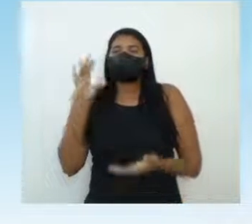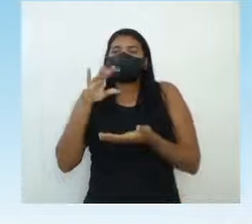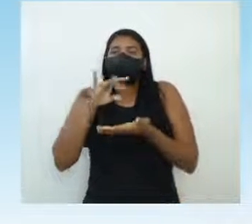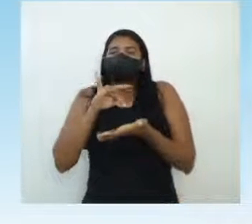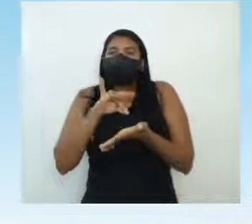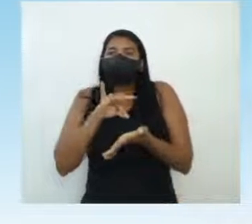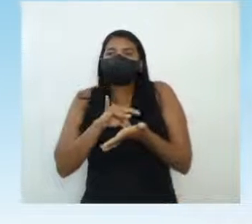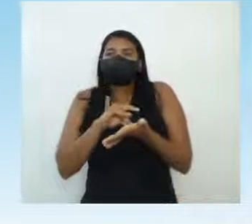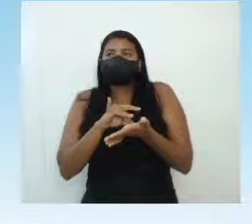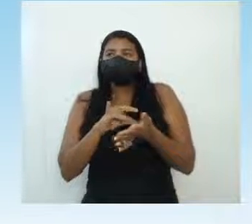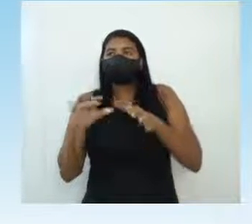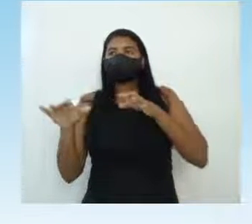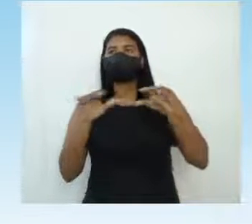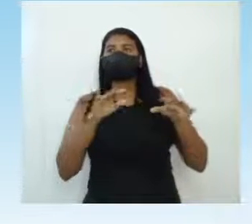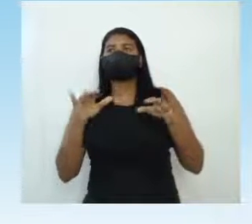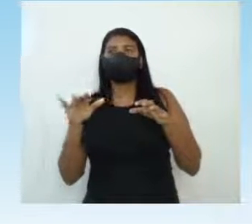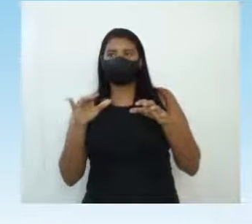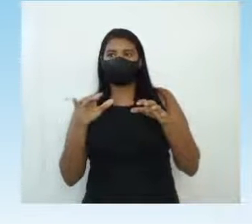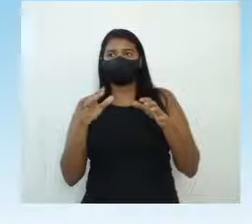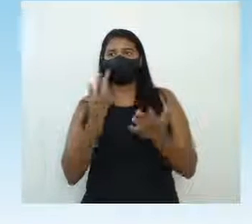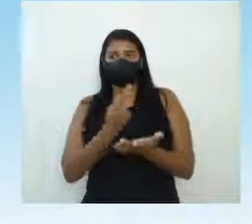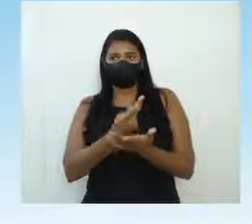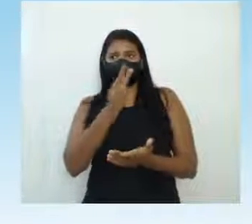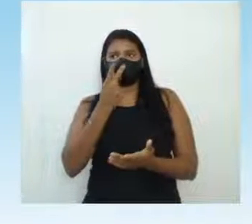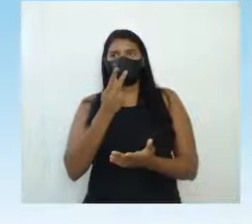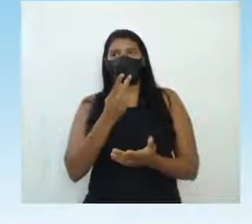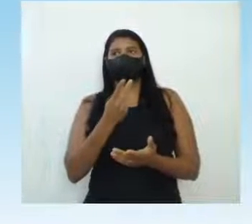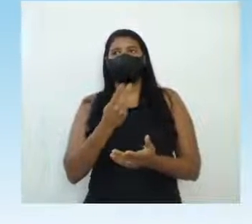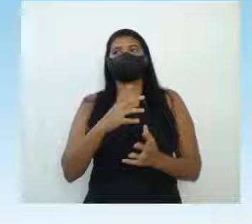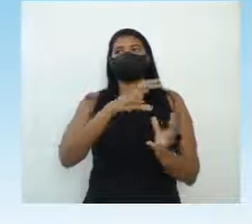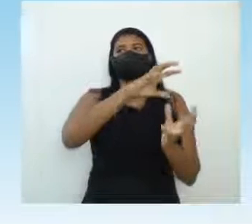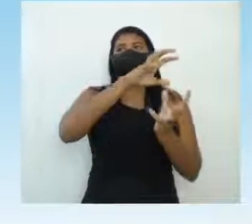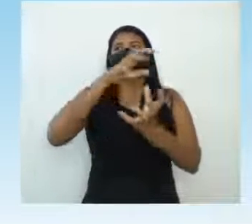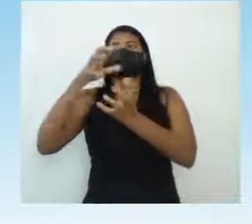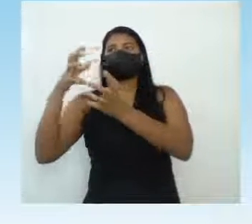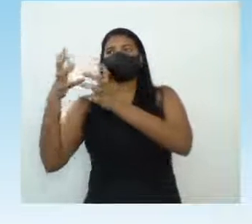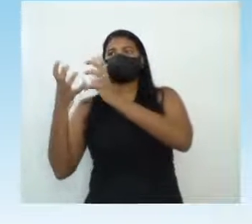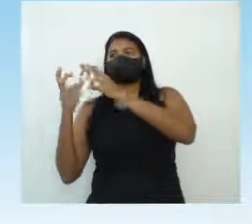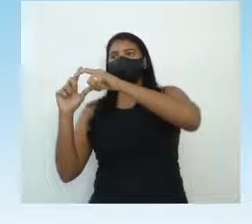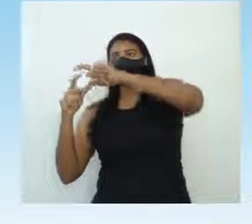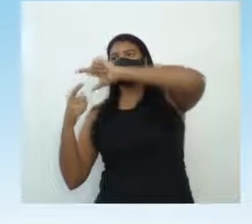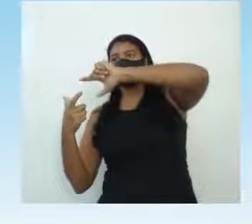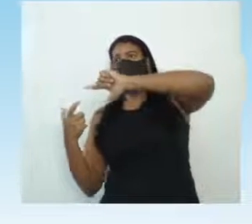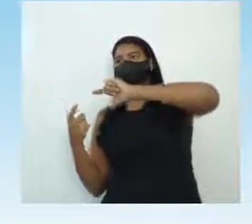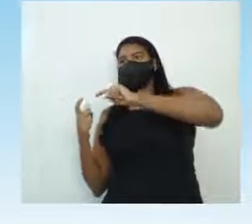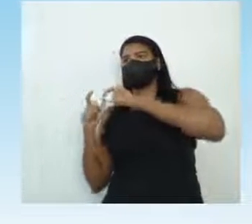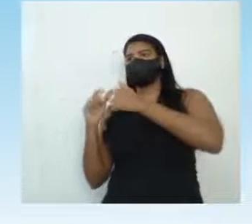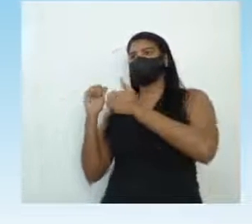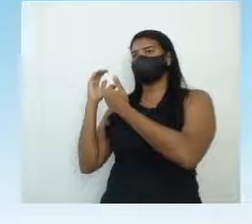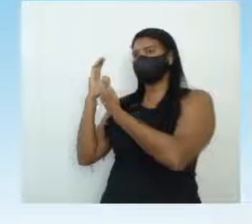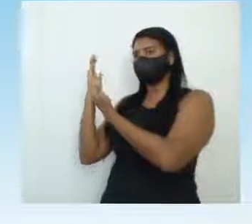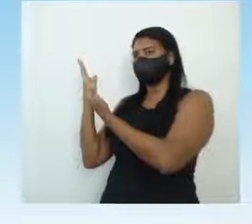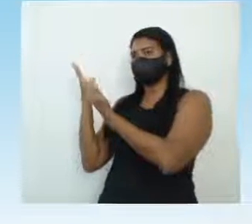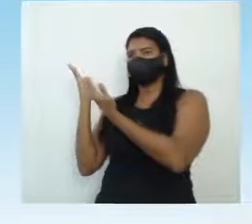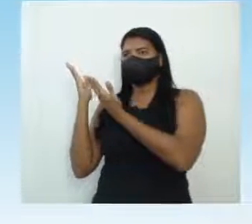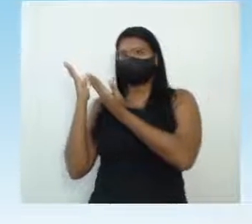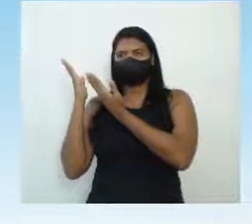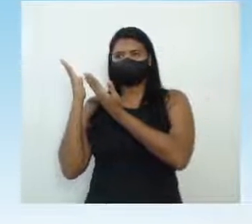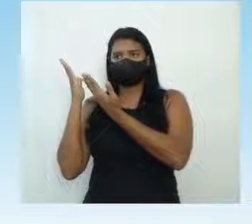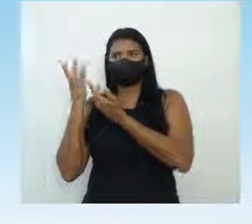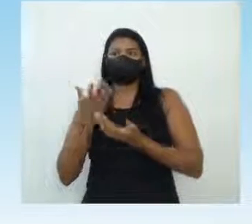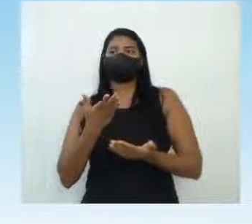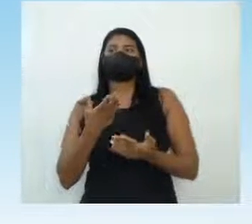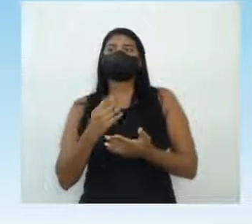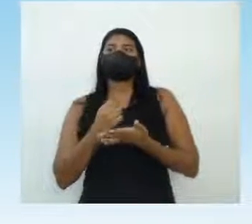esses movimentos iam acontecer. E aí ajudou bastante para que eles pudessem entender o seu